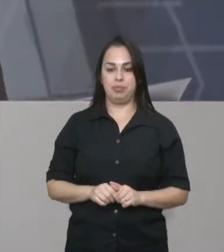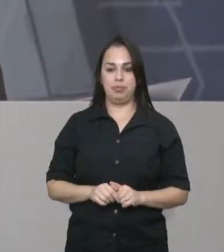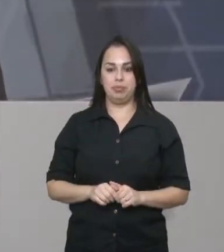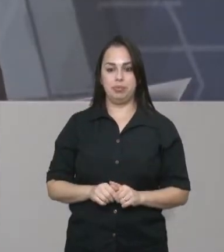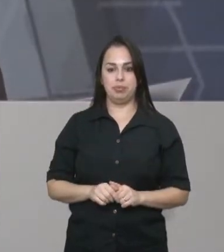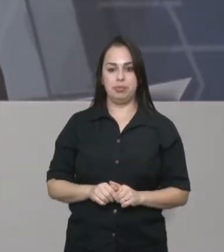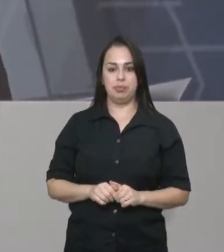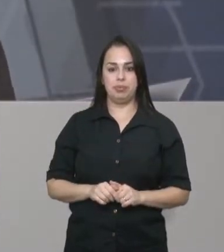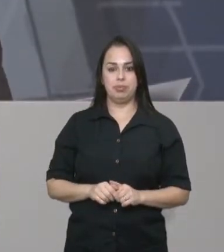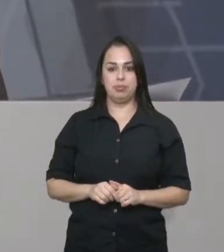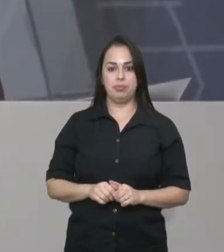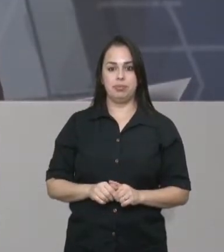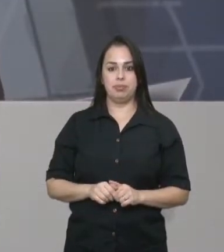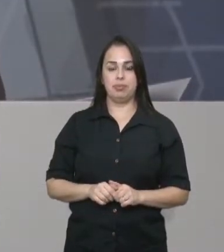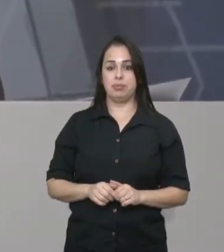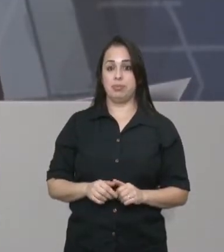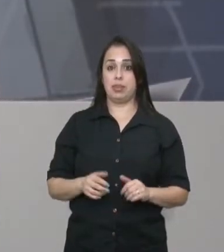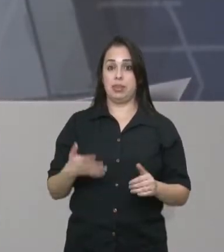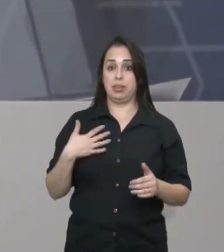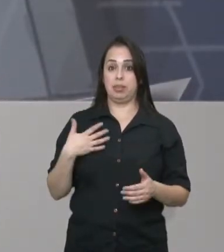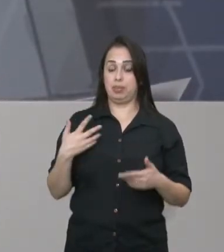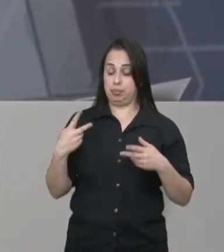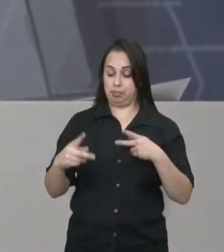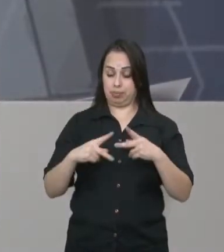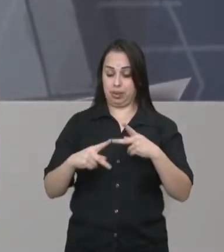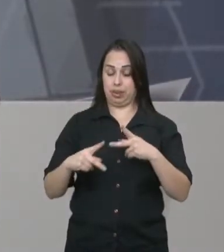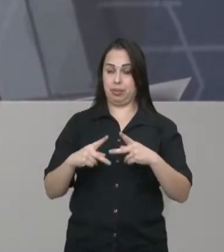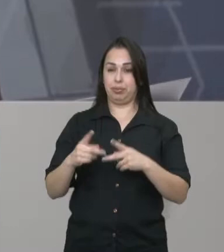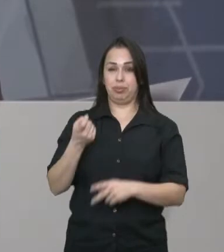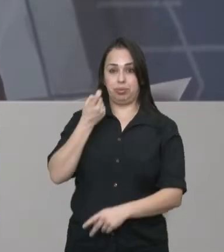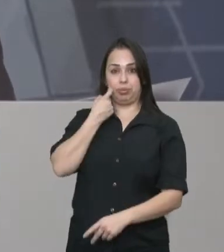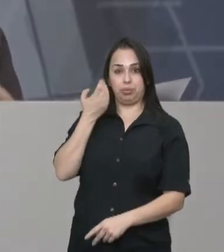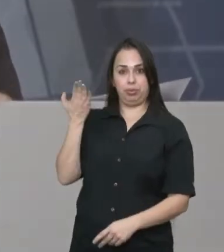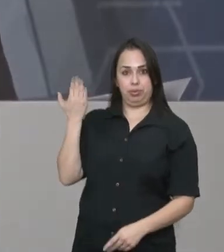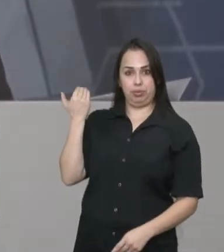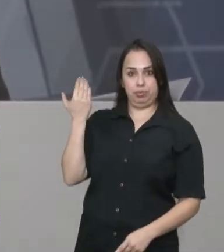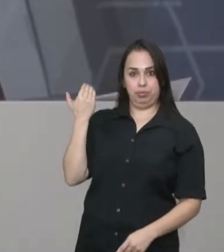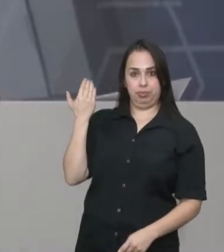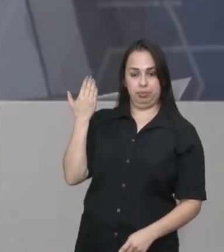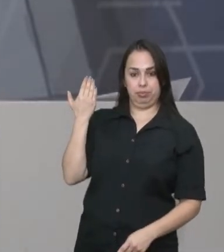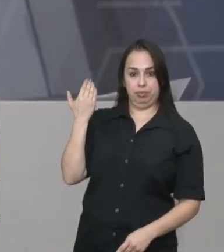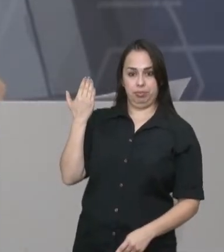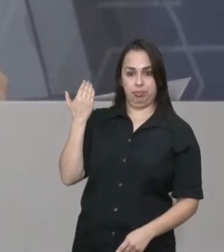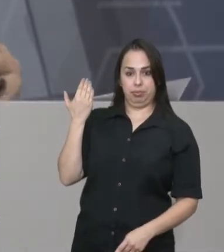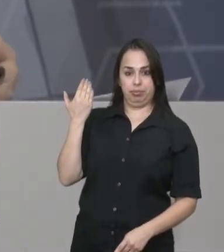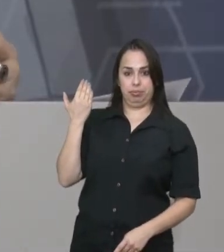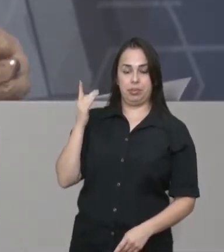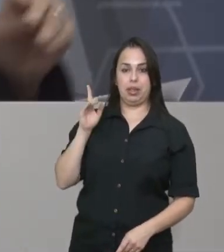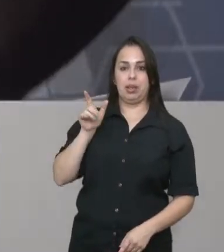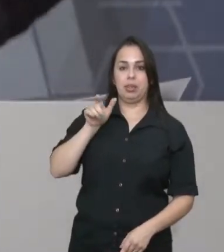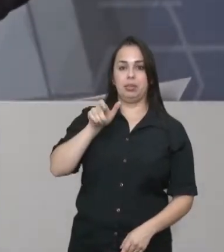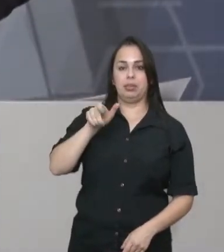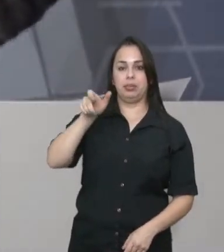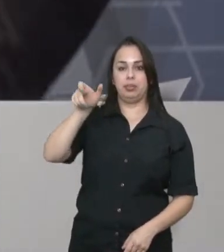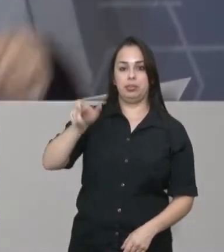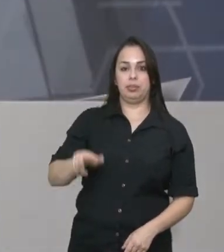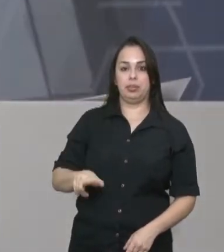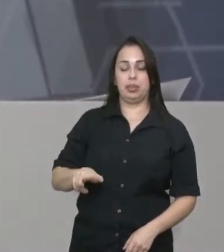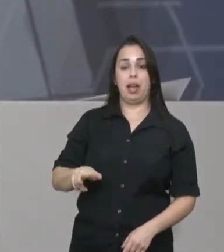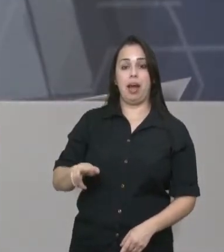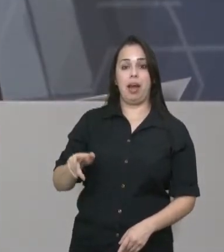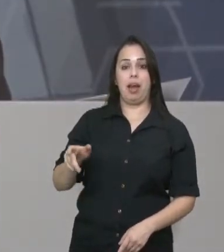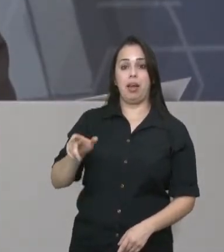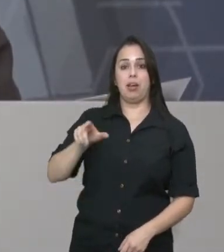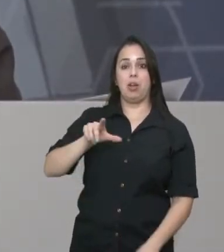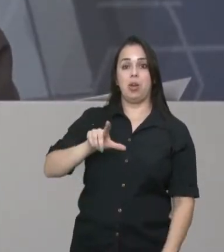da gente ter recebido nessa cidade, na sexta-feira, a sempre engajada aqui a visita